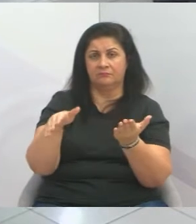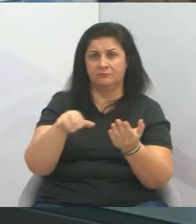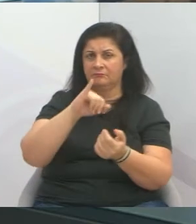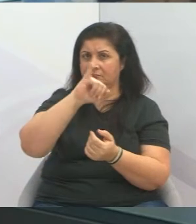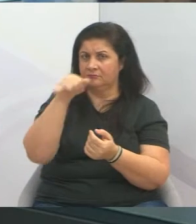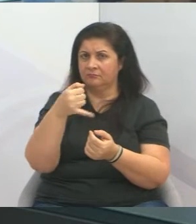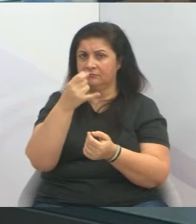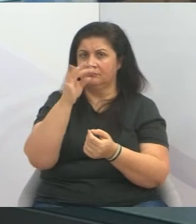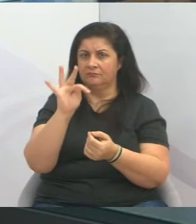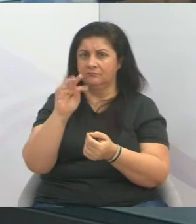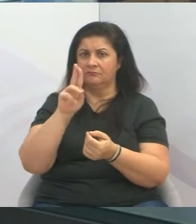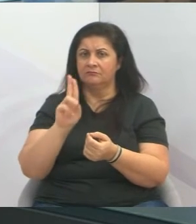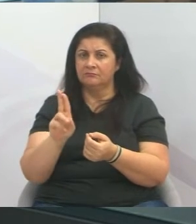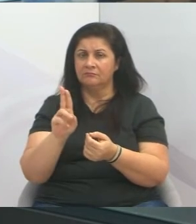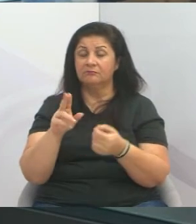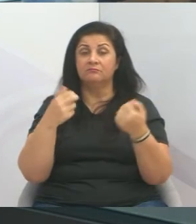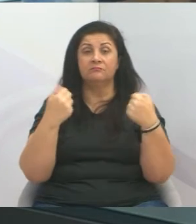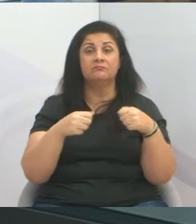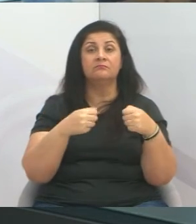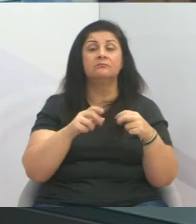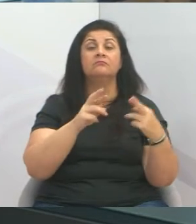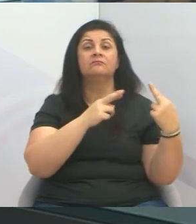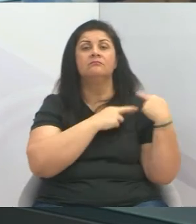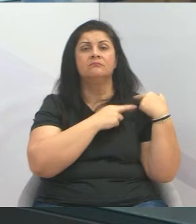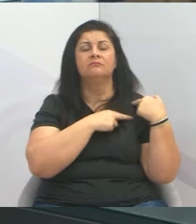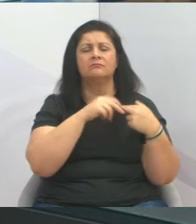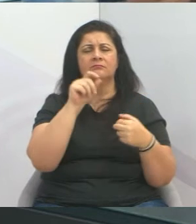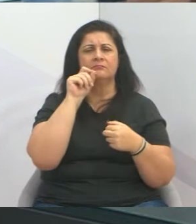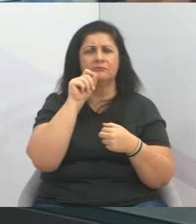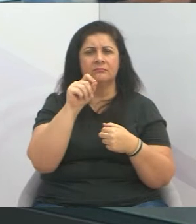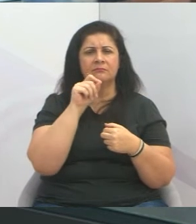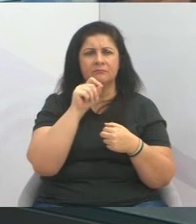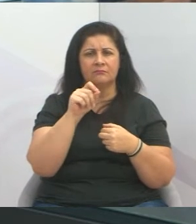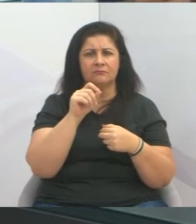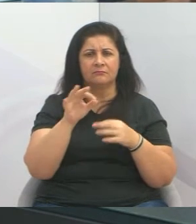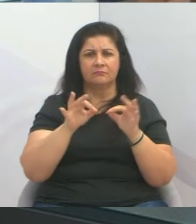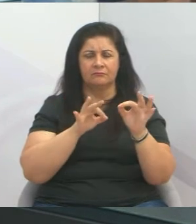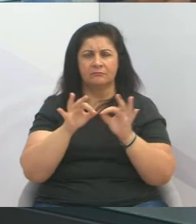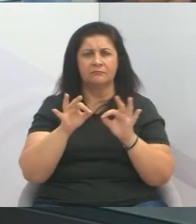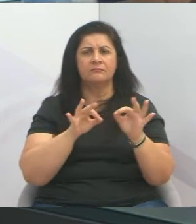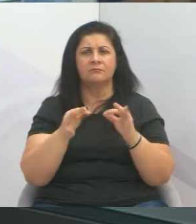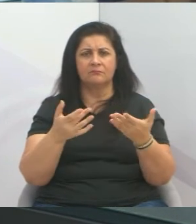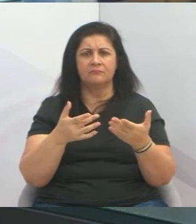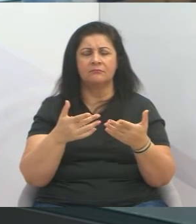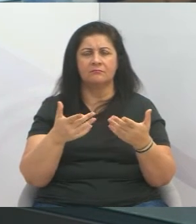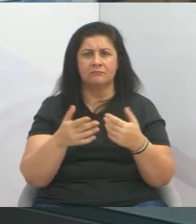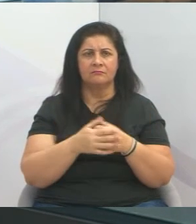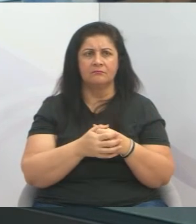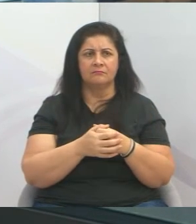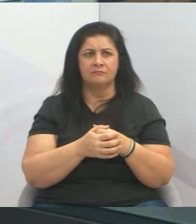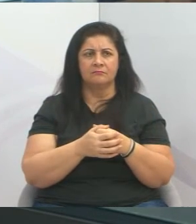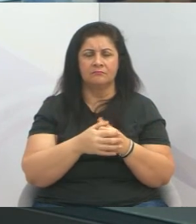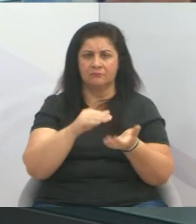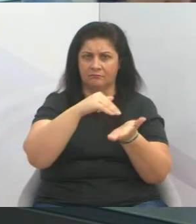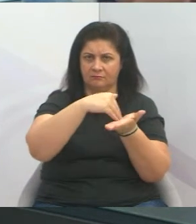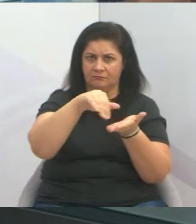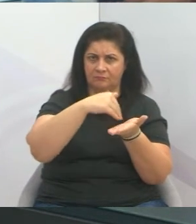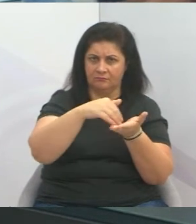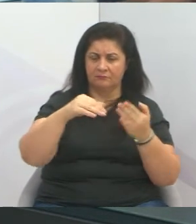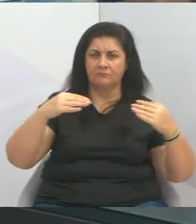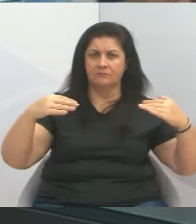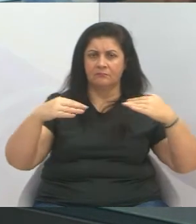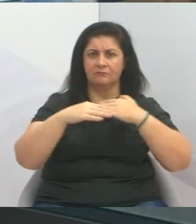só a JT ué tem que ser feita em quem coordena quem faz a política de transporte por no município que é o